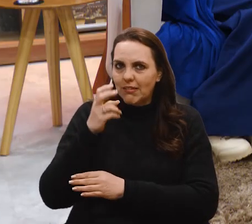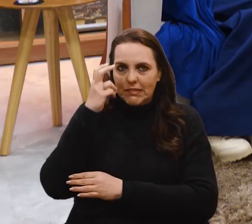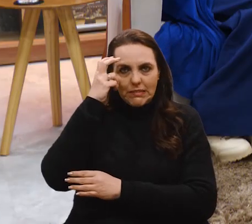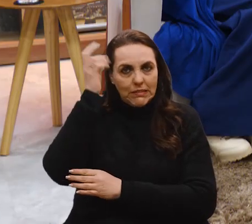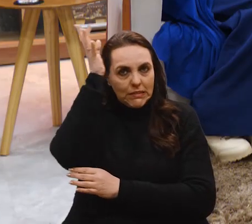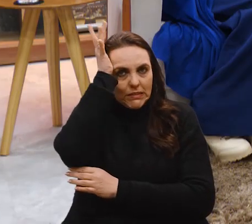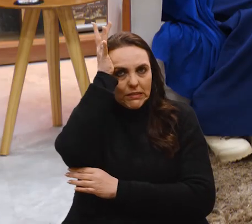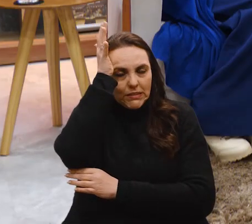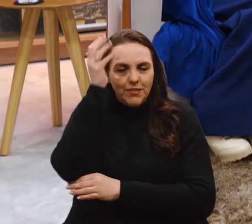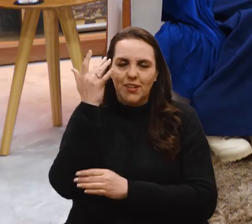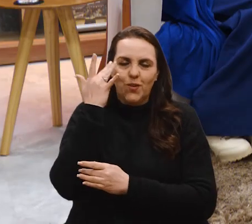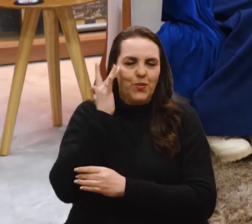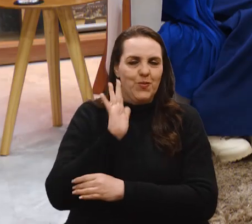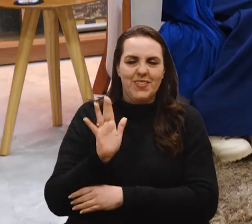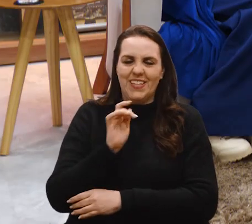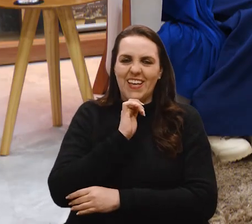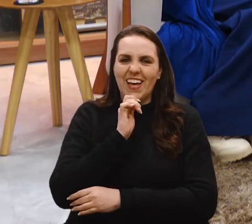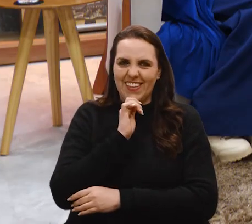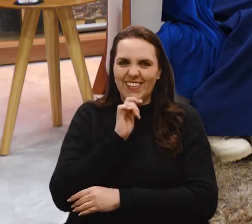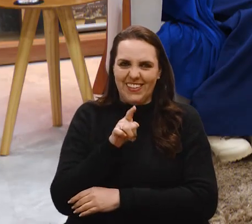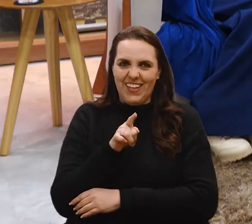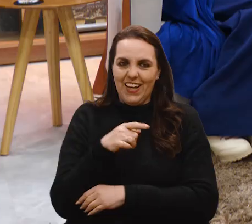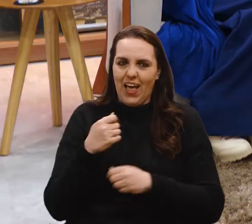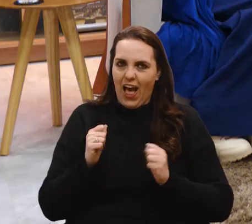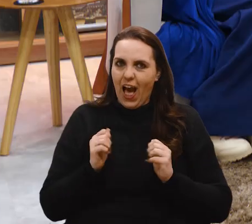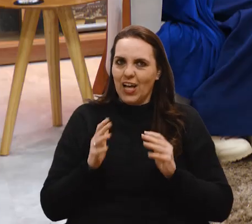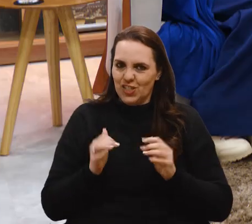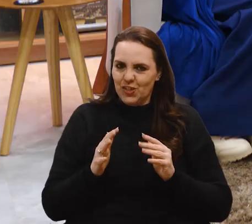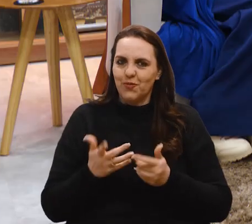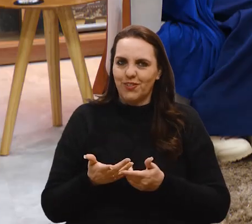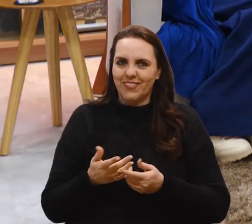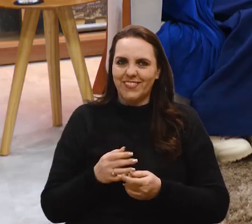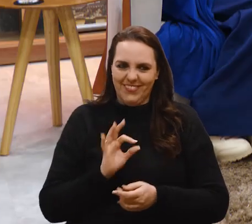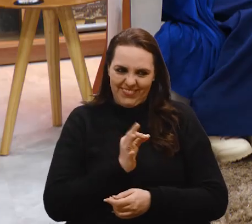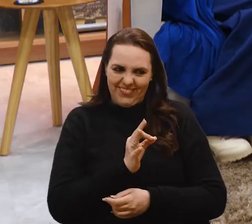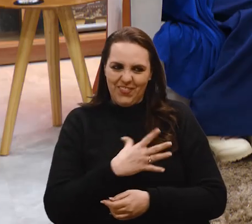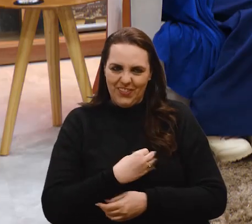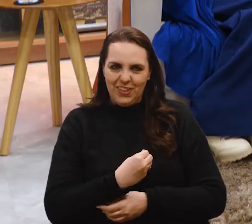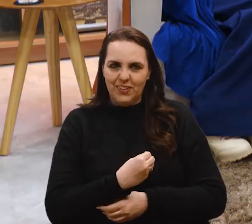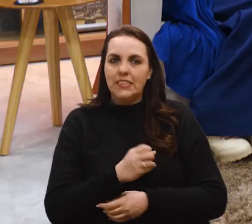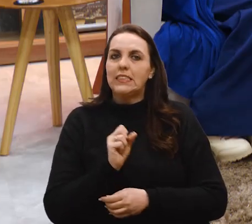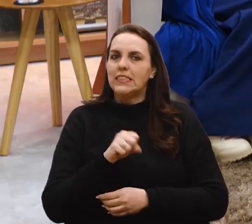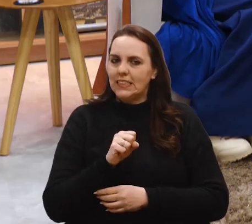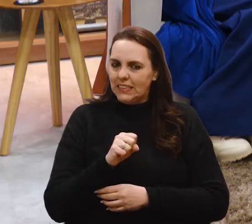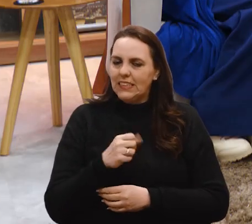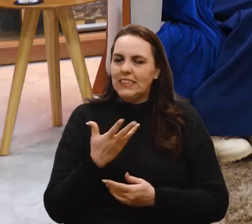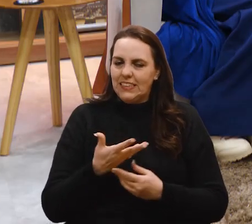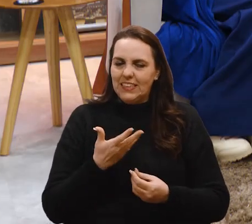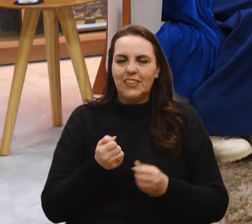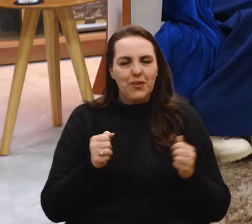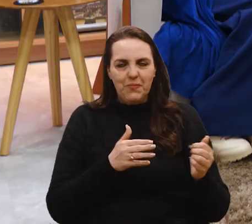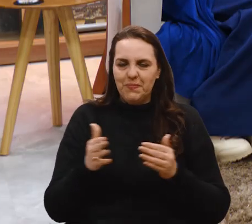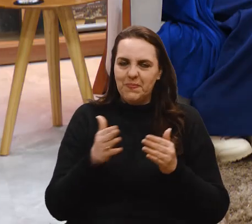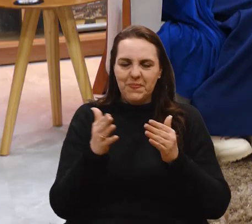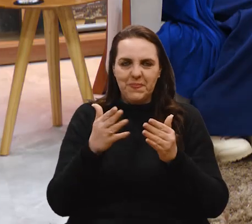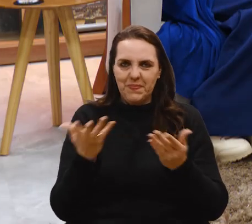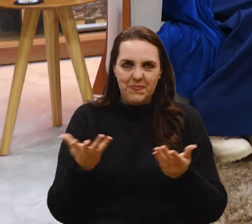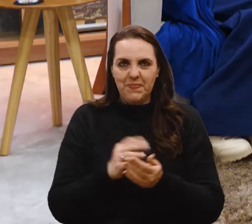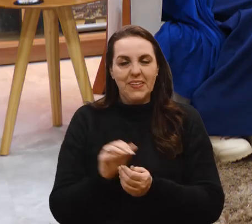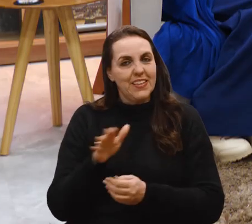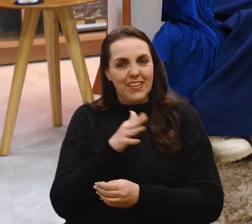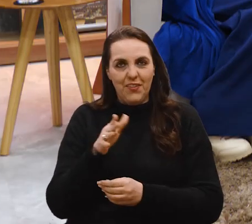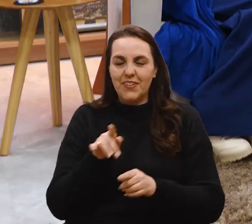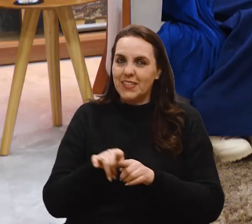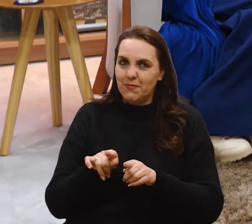sei, mas assim, ele é bem ativo, né, filha? É bem elétrico, assim, então estamos por esse caminho, né? Que talvez